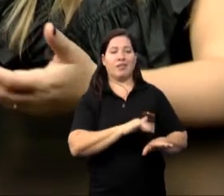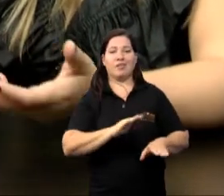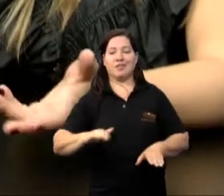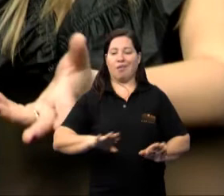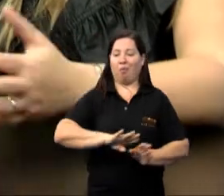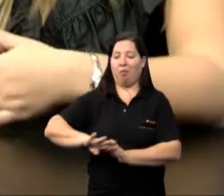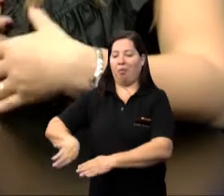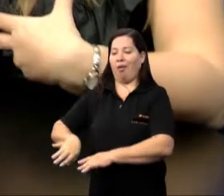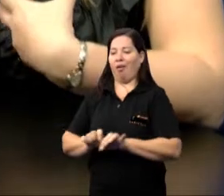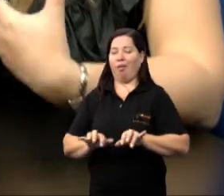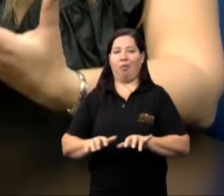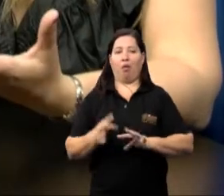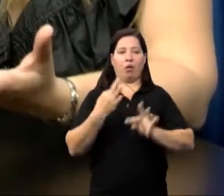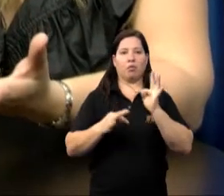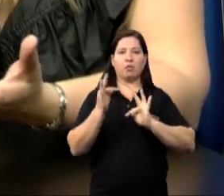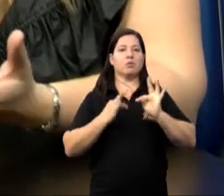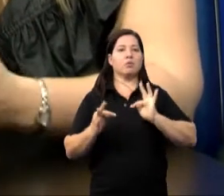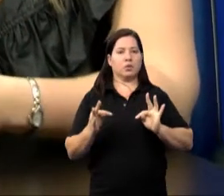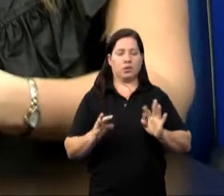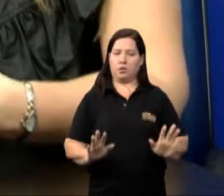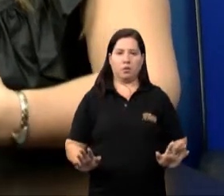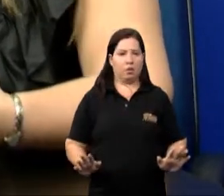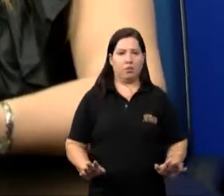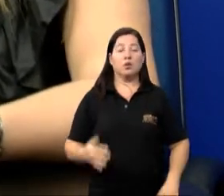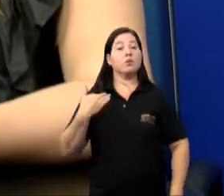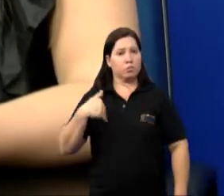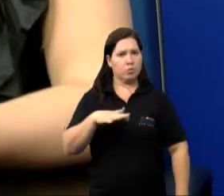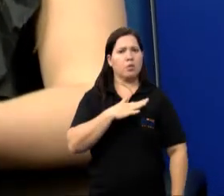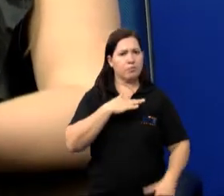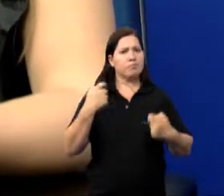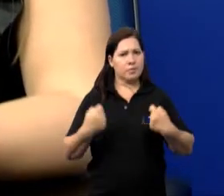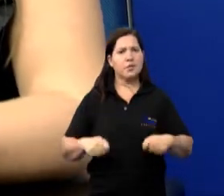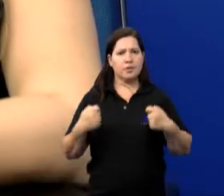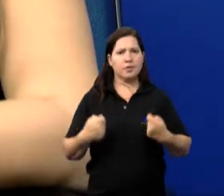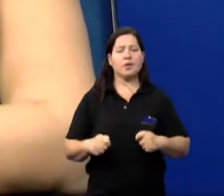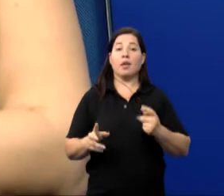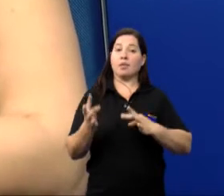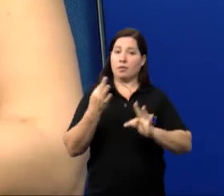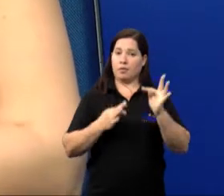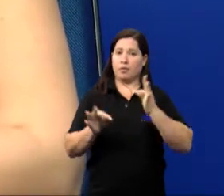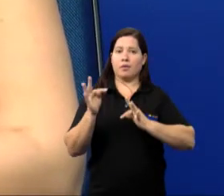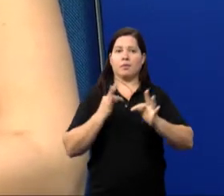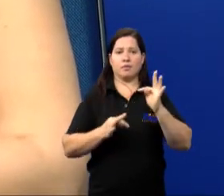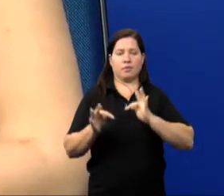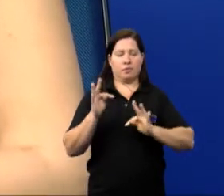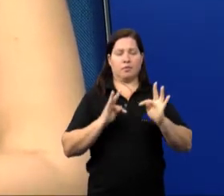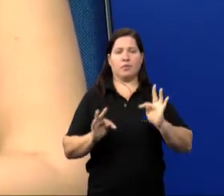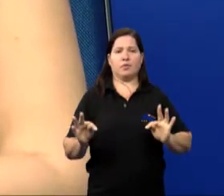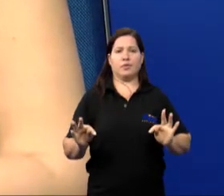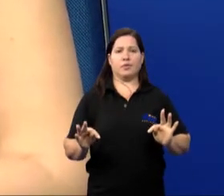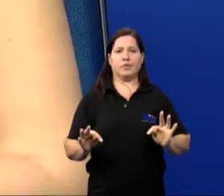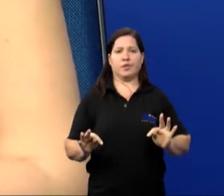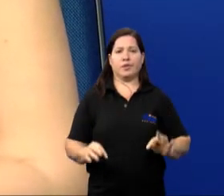impossível, humanamente possível. Nós mesmos precisamos da tecnologia. Ela é importante, mas ela não pode se tornar um fim em si mesmo, né?